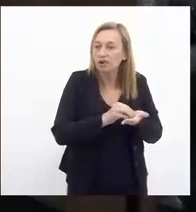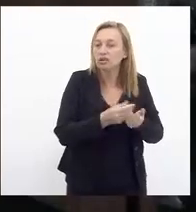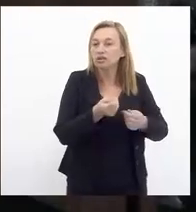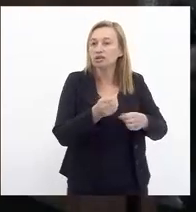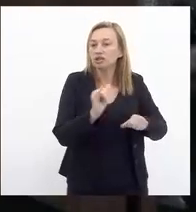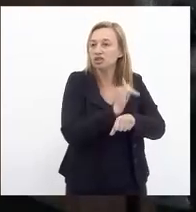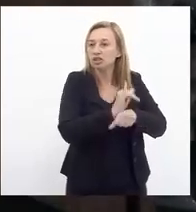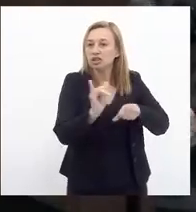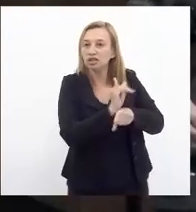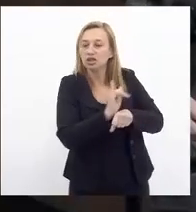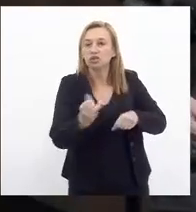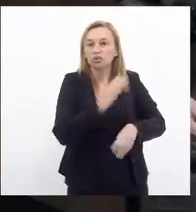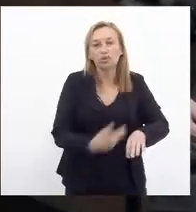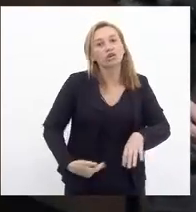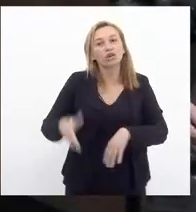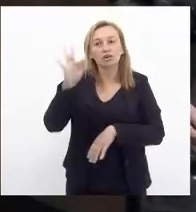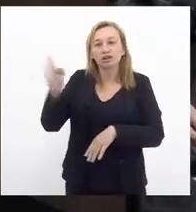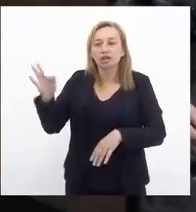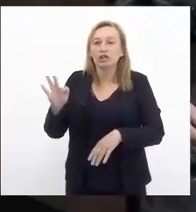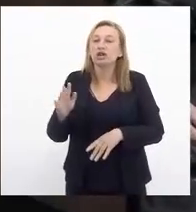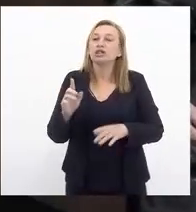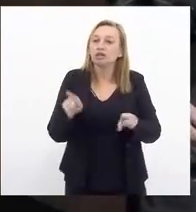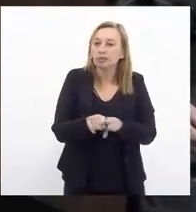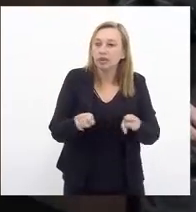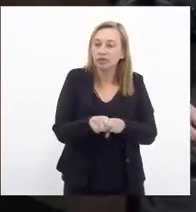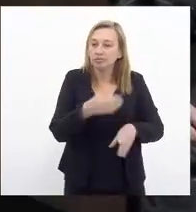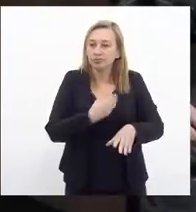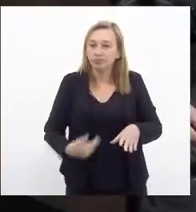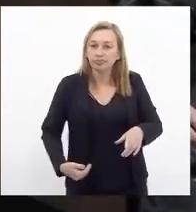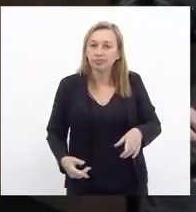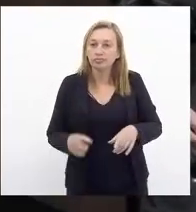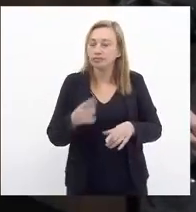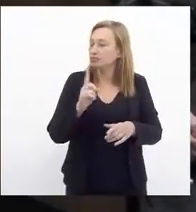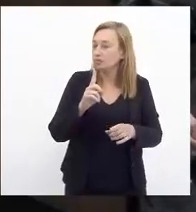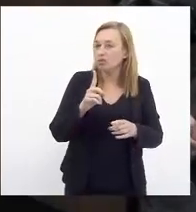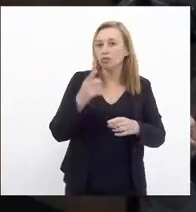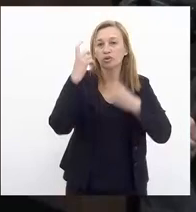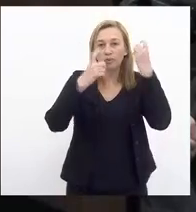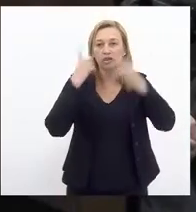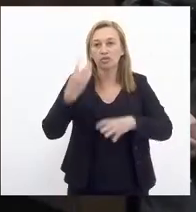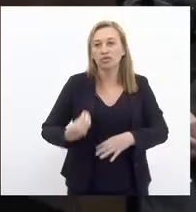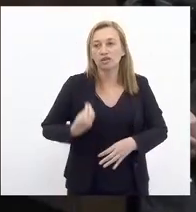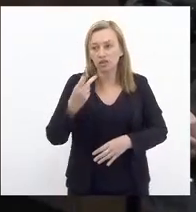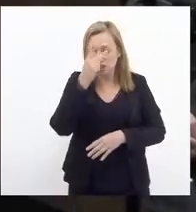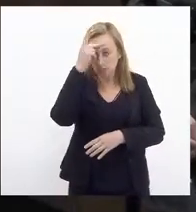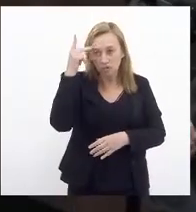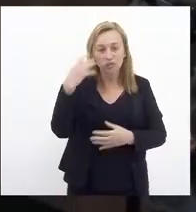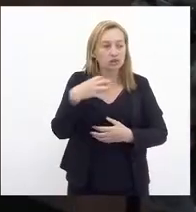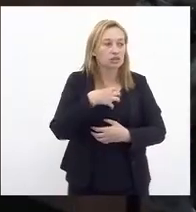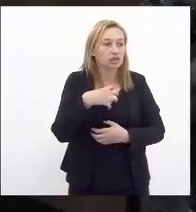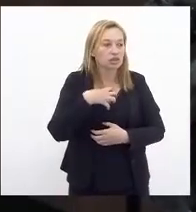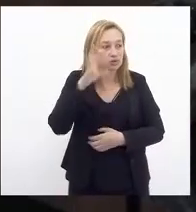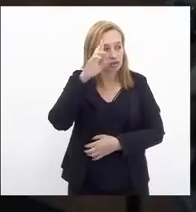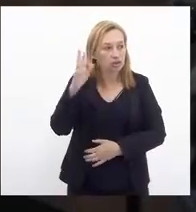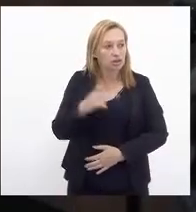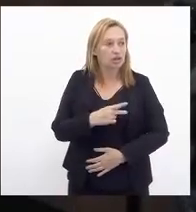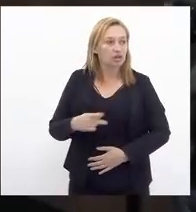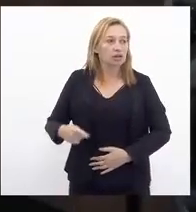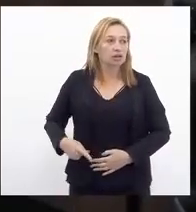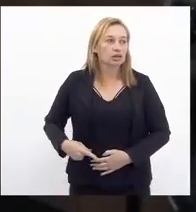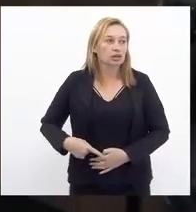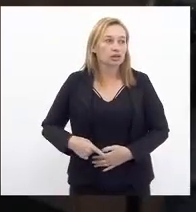Federal e de governos que não estão preocupados com preocupados com a vida das pessoas Então nesse sentido senhor presidente